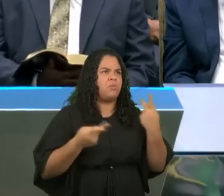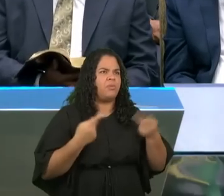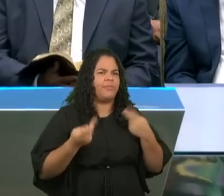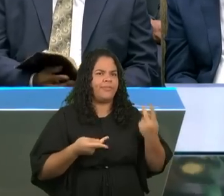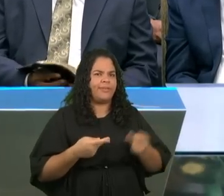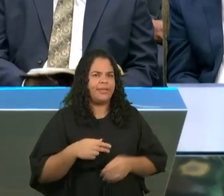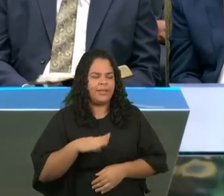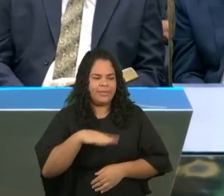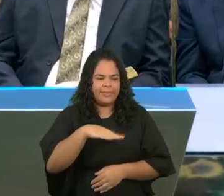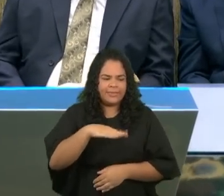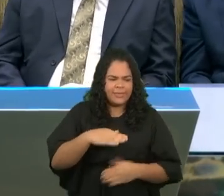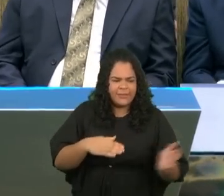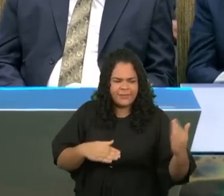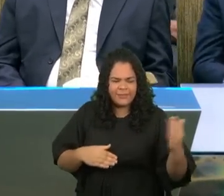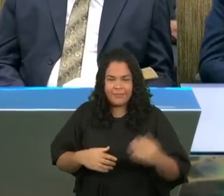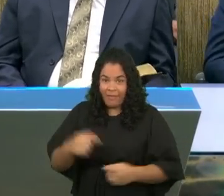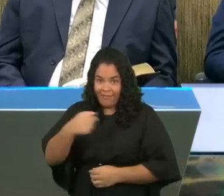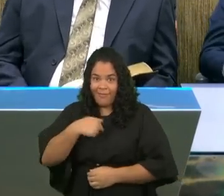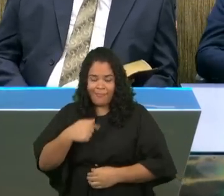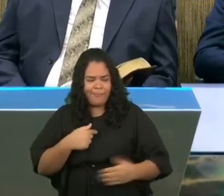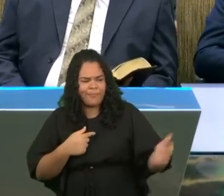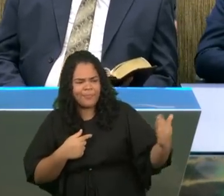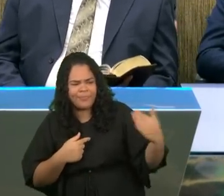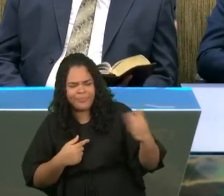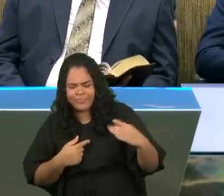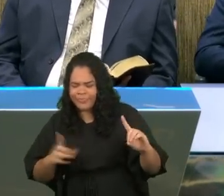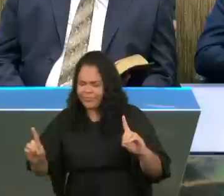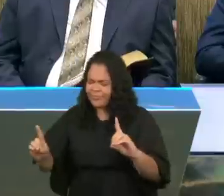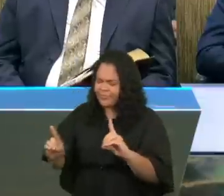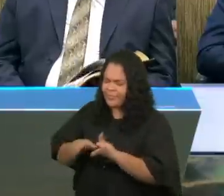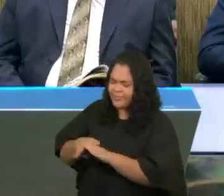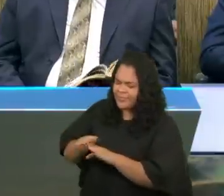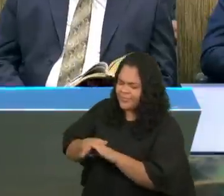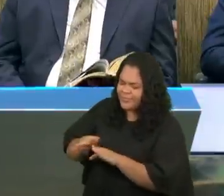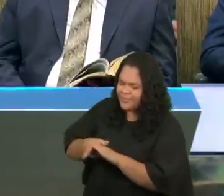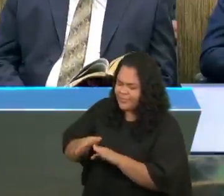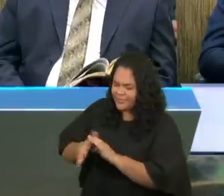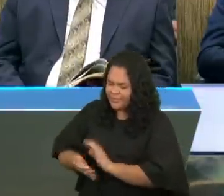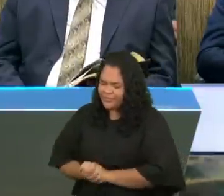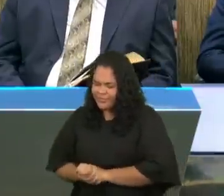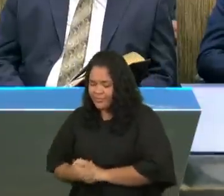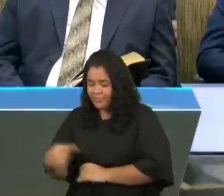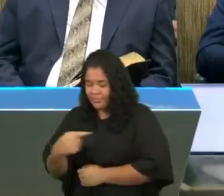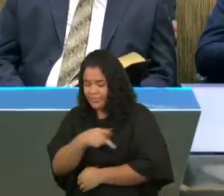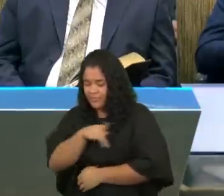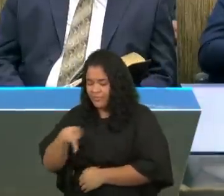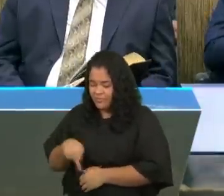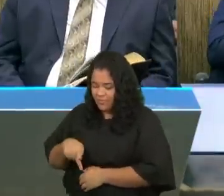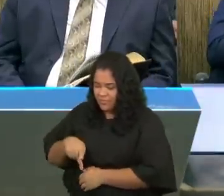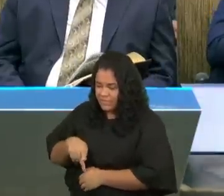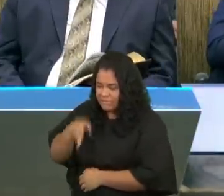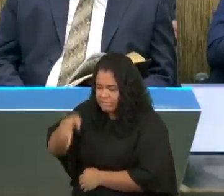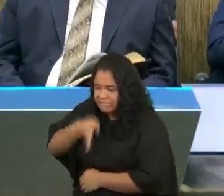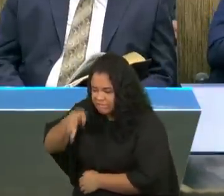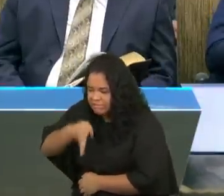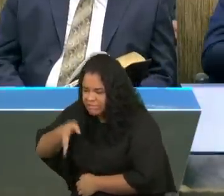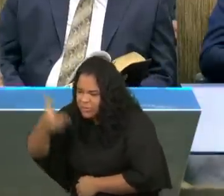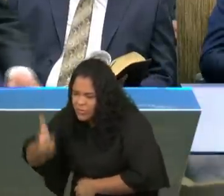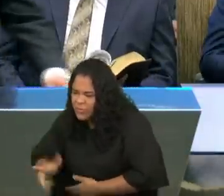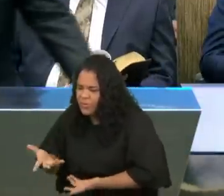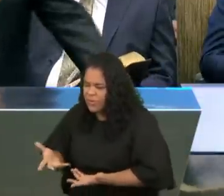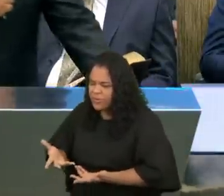comigo, aqui atrás. Quando o professor te vier de novo bombardear a tua fé, pergunta a ele sobre